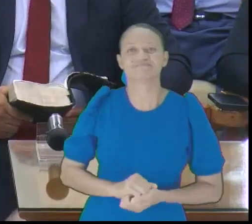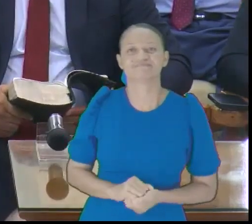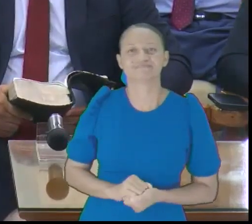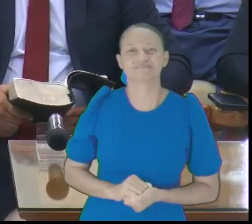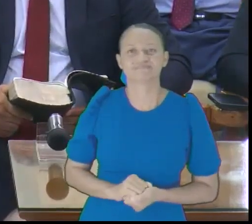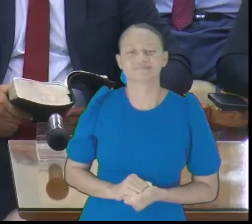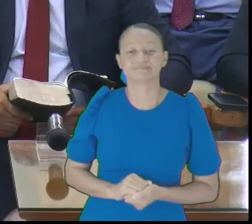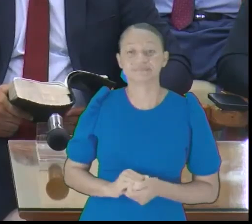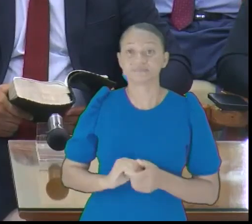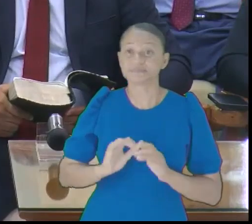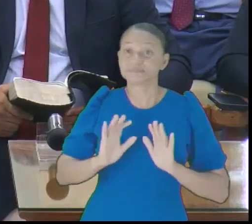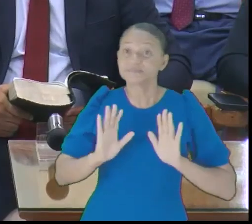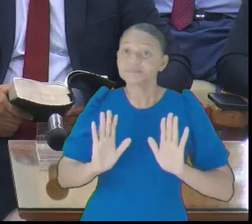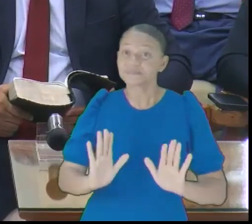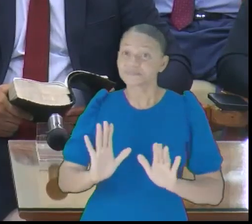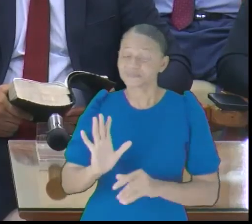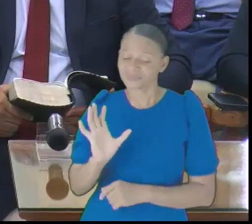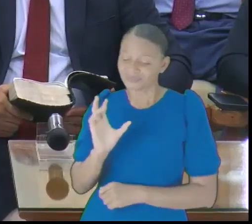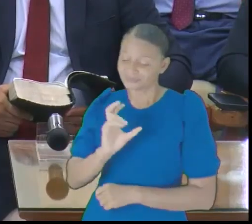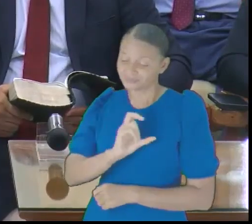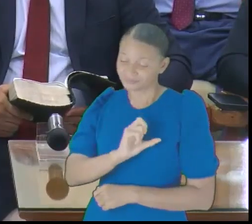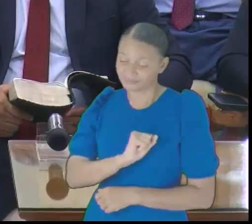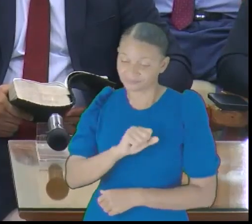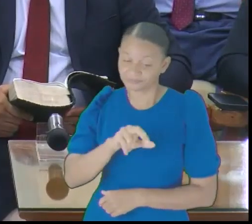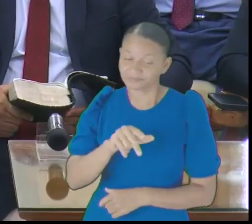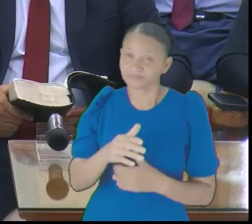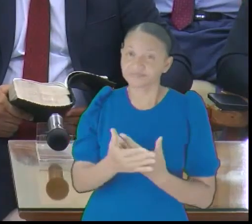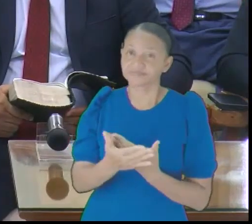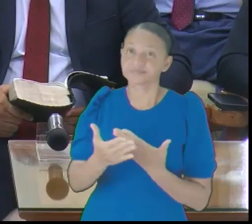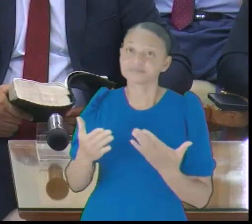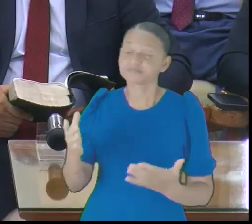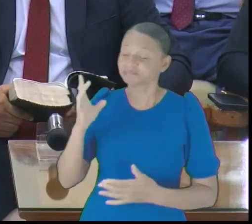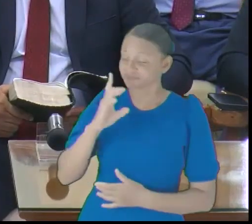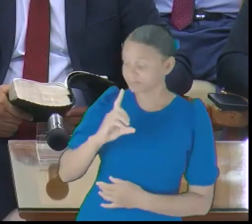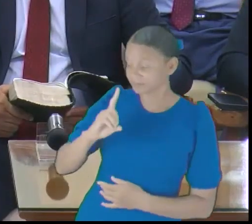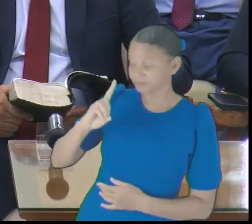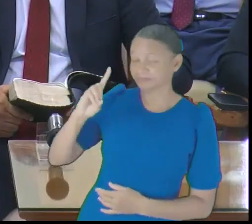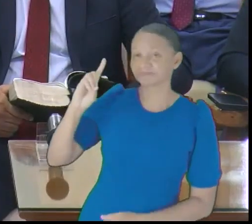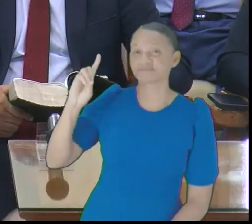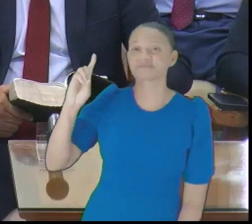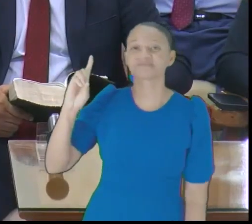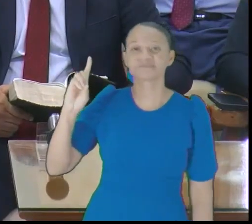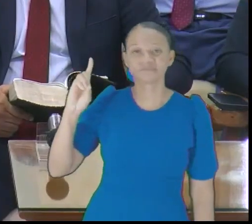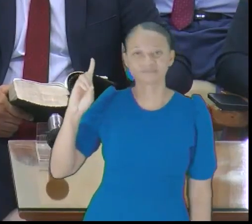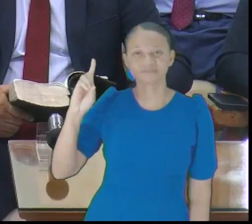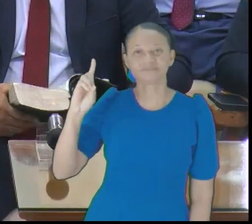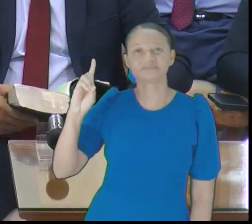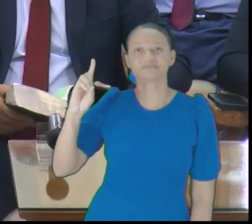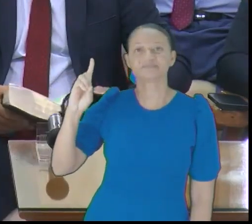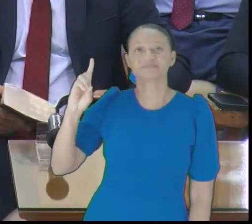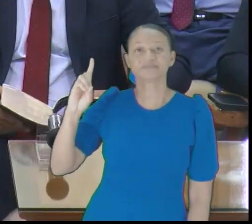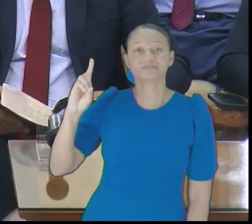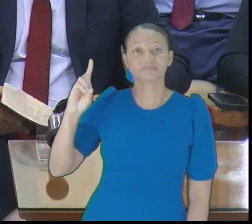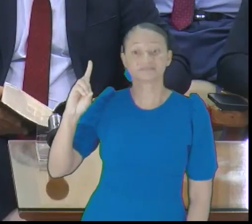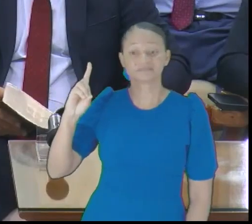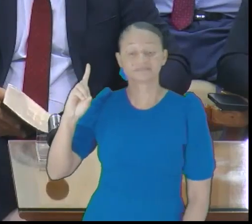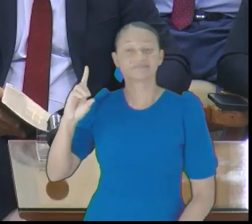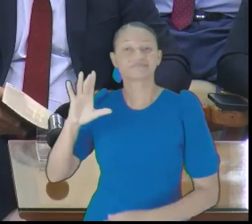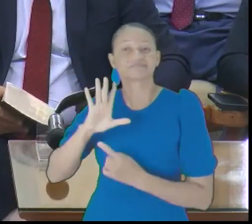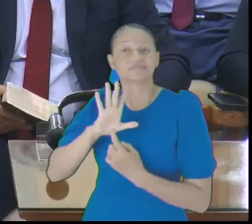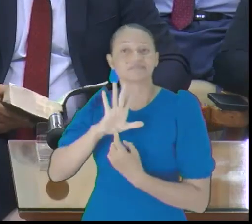Mas, meus amados irmãos, Deus está apontando para um